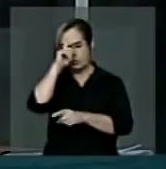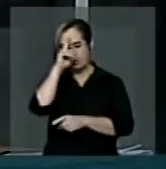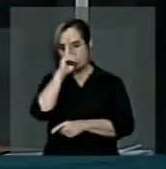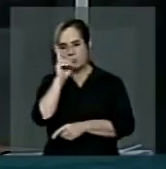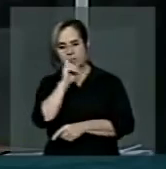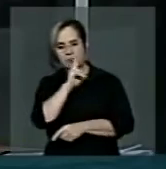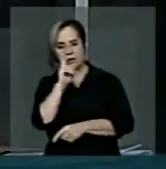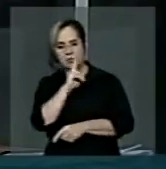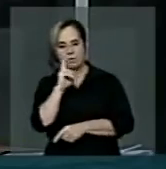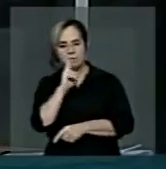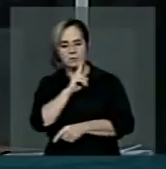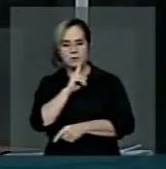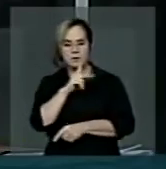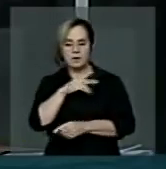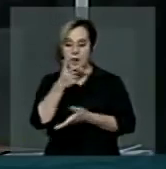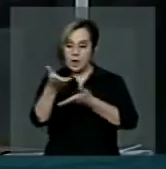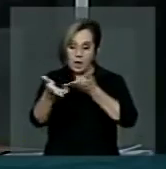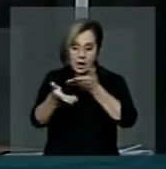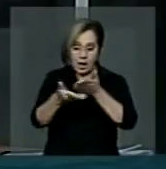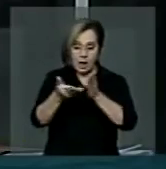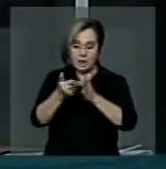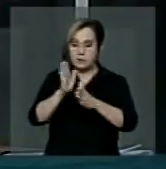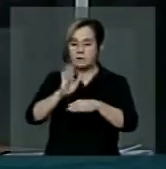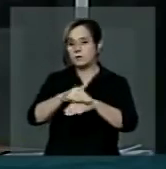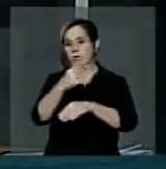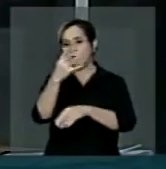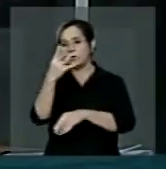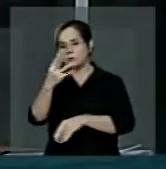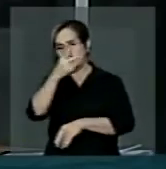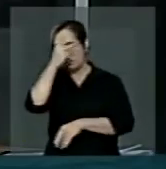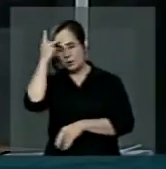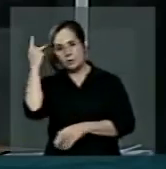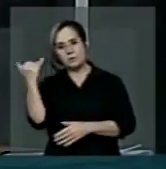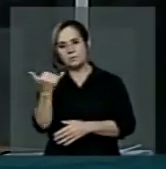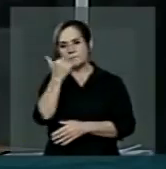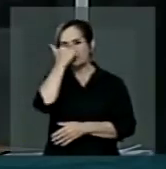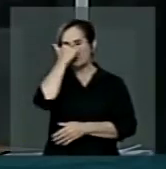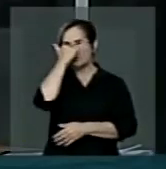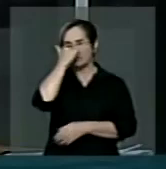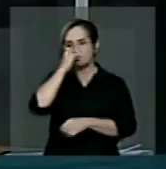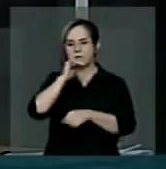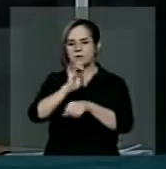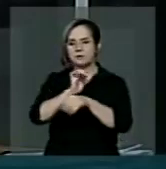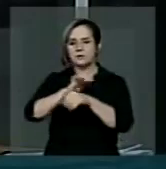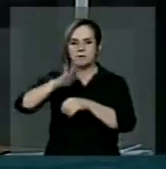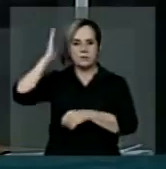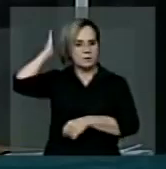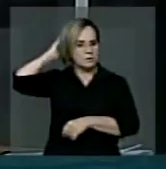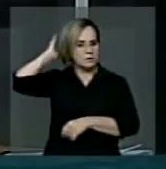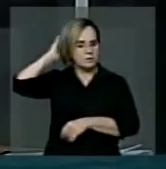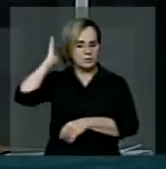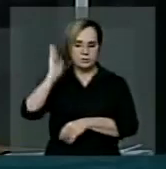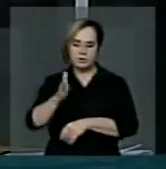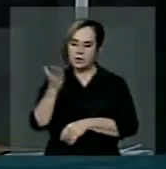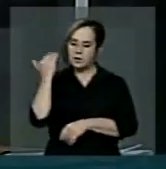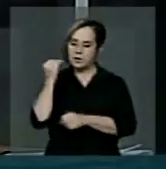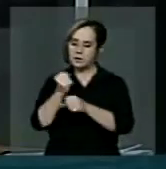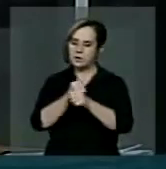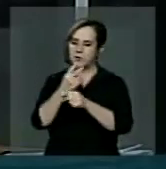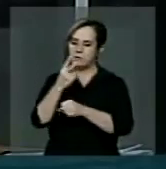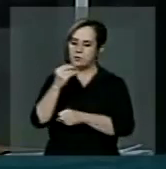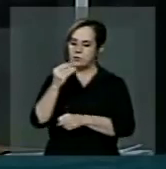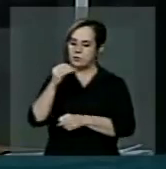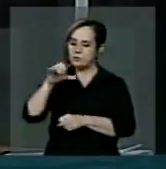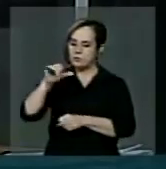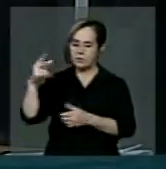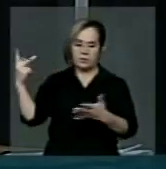Emergência atendeu outras 4 vítimas vindas do Pará. Desde 2009, os acidentes